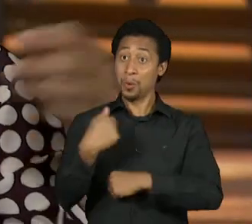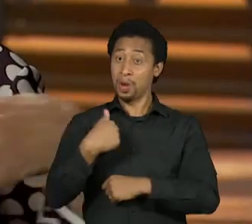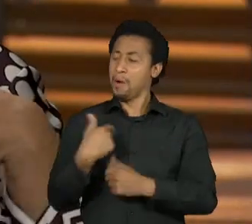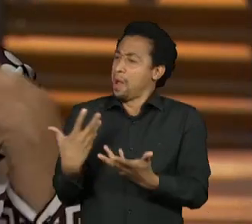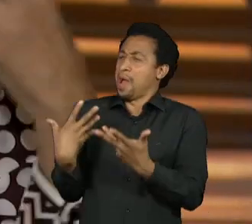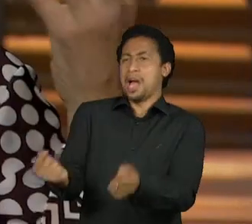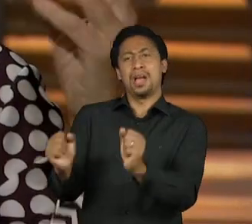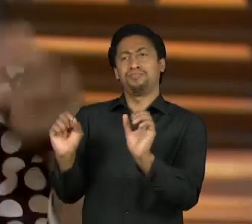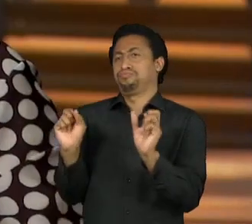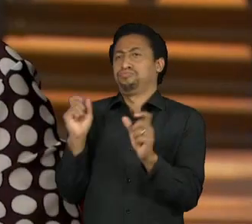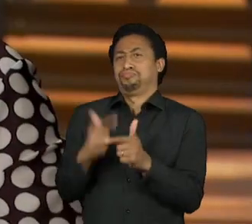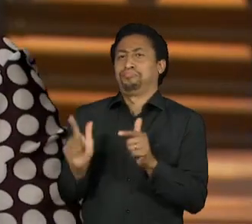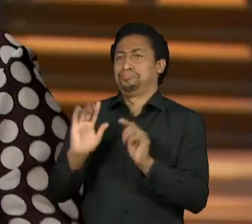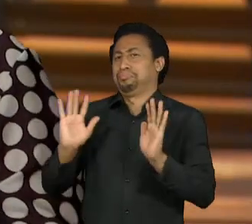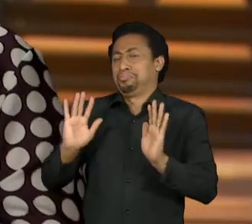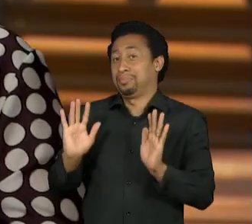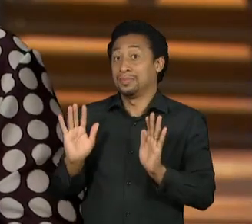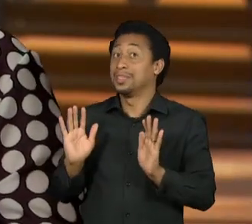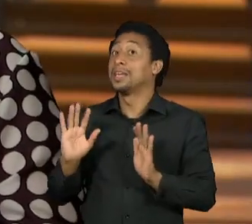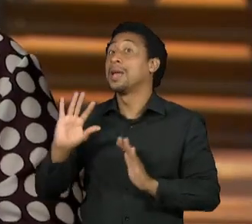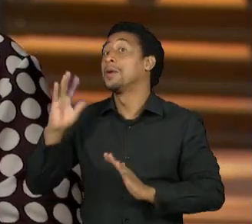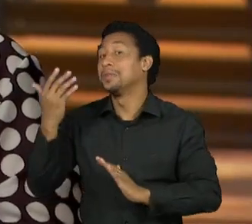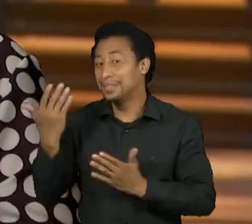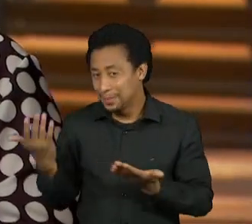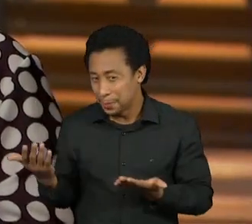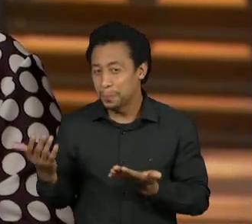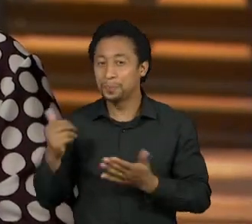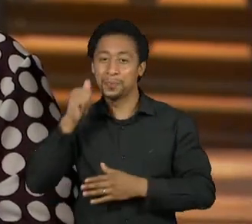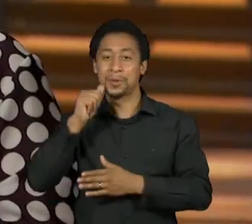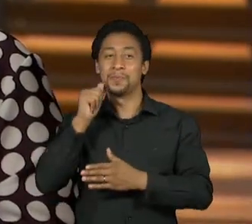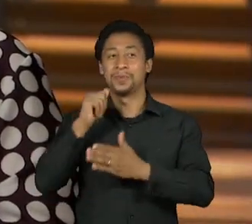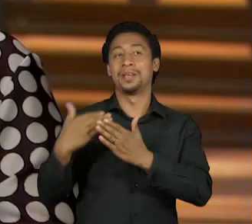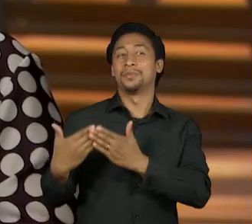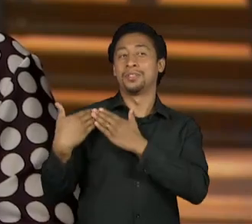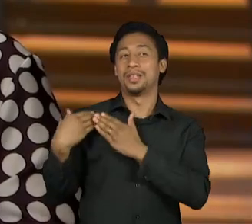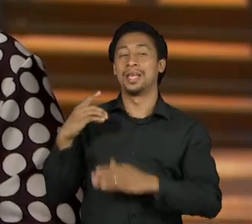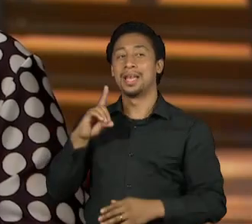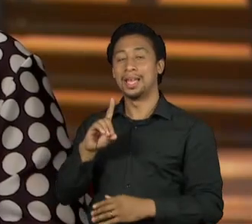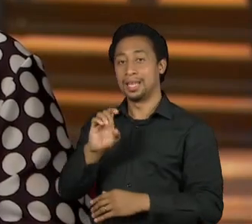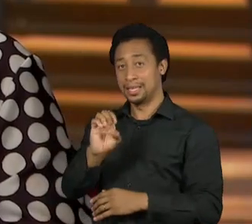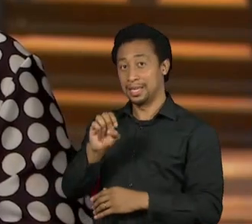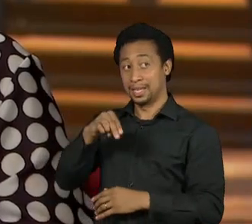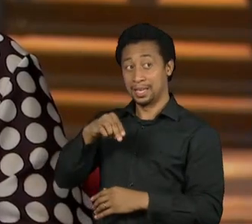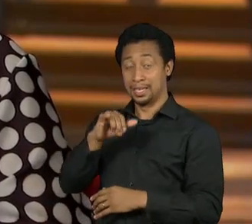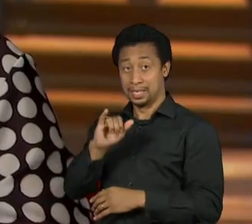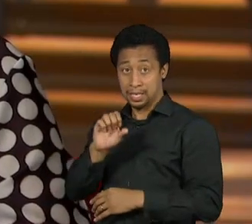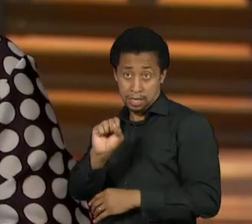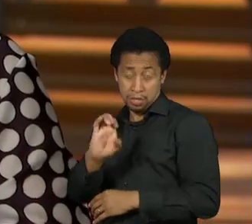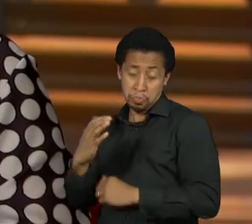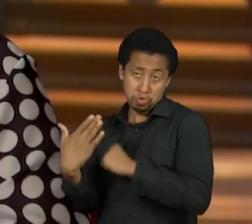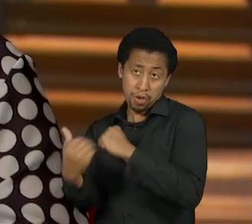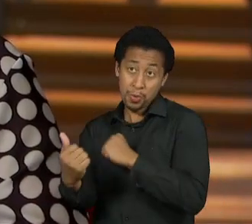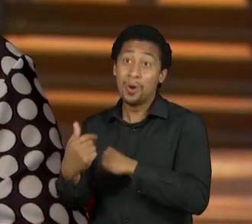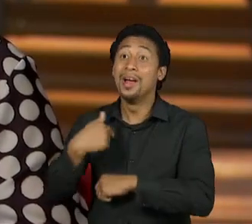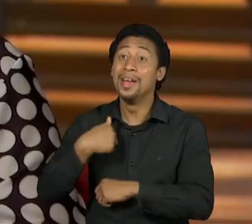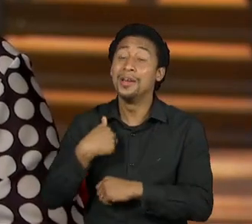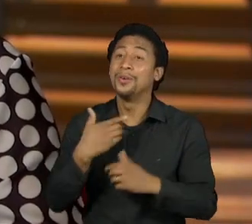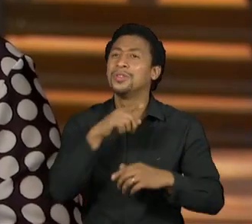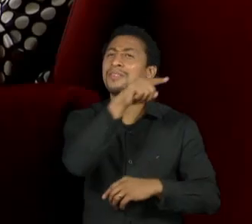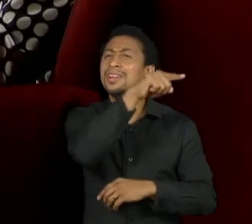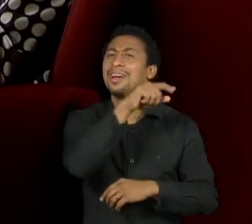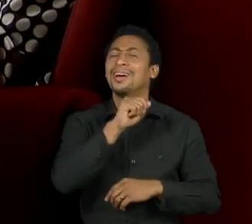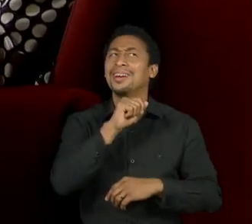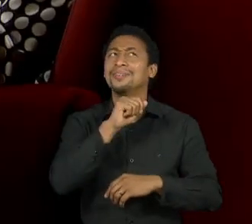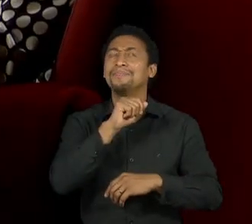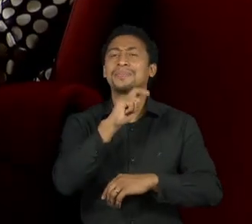quis a outra não quer falar não sei o que aí a Denise saraceni me chamou eu estava em Gramado tava tava vendo o filme do Castelo que foi